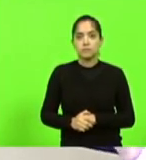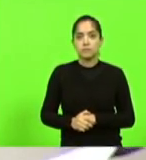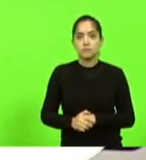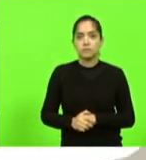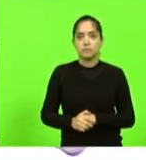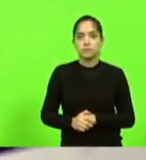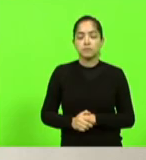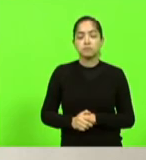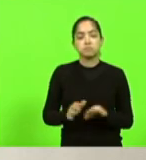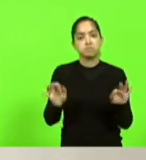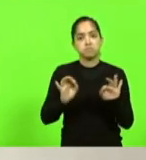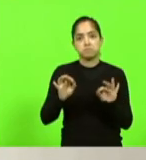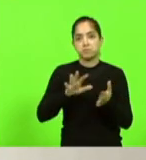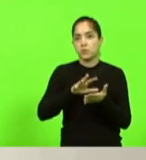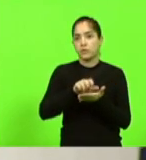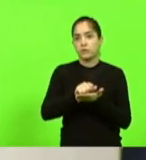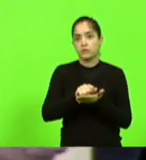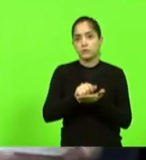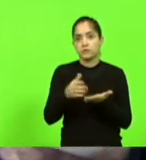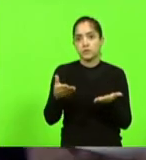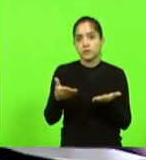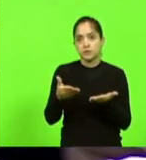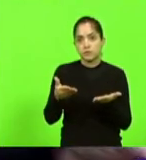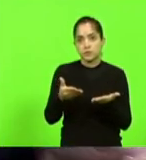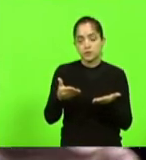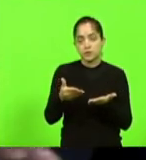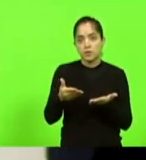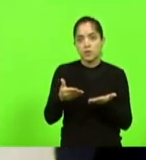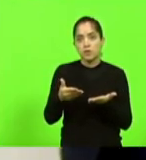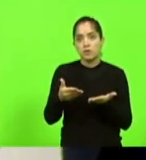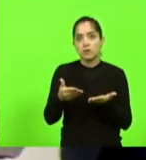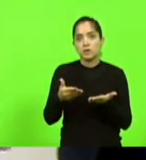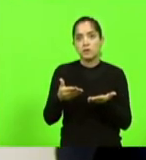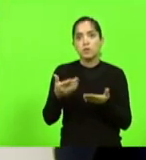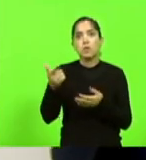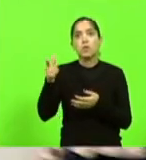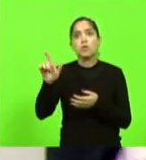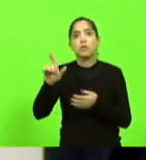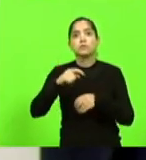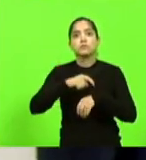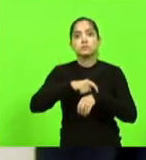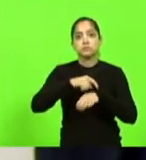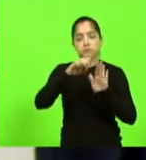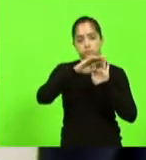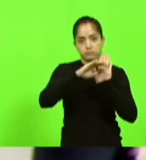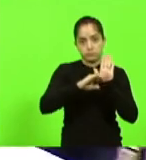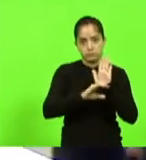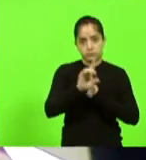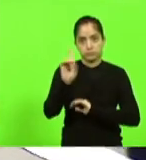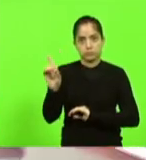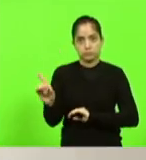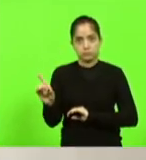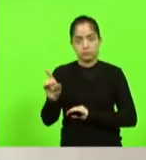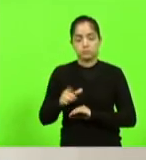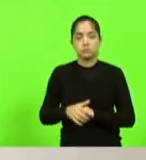Não havendo, então, deputados inscritos, passaremos neste momento a hora do dia.